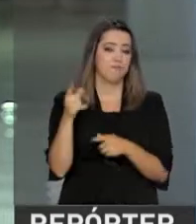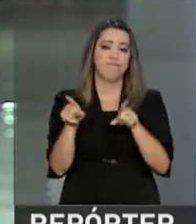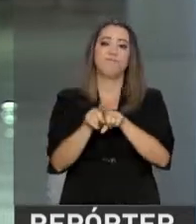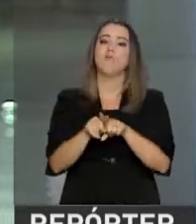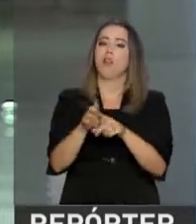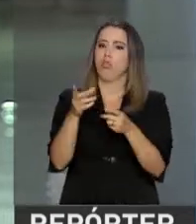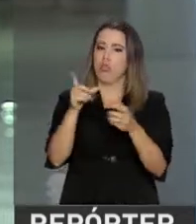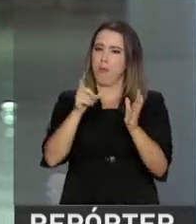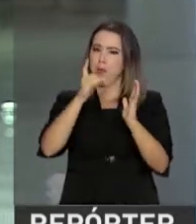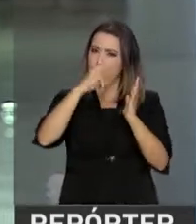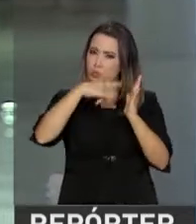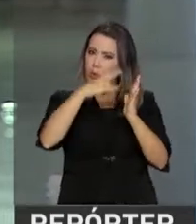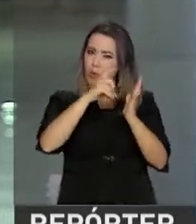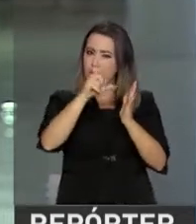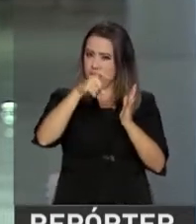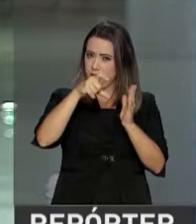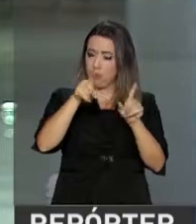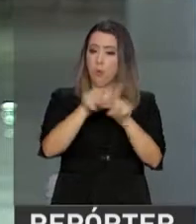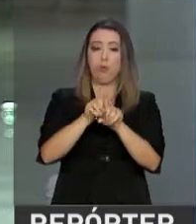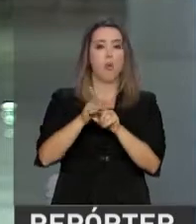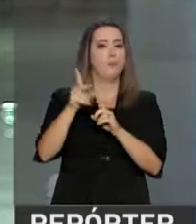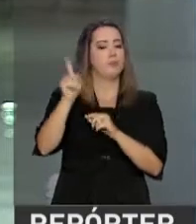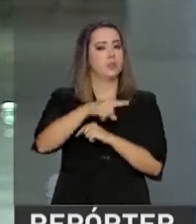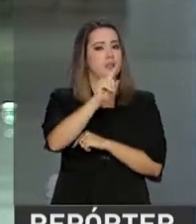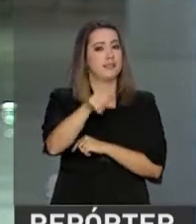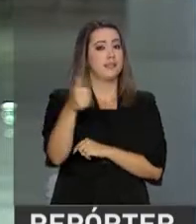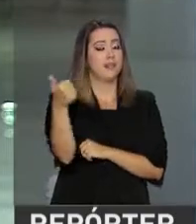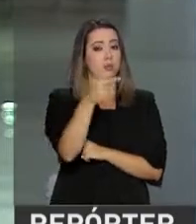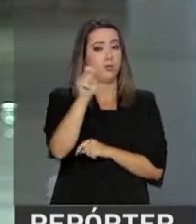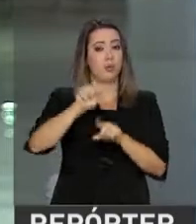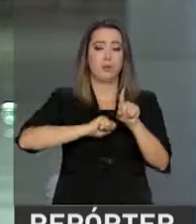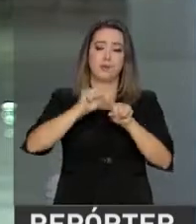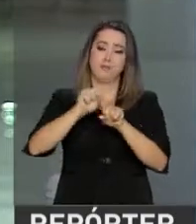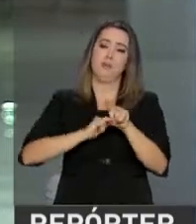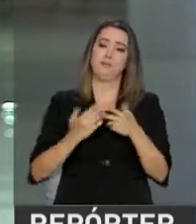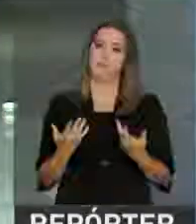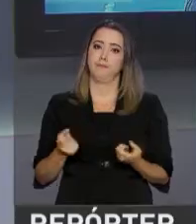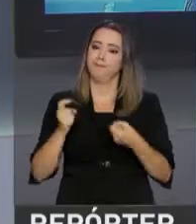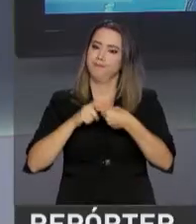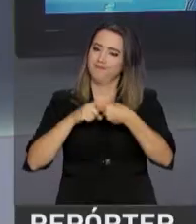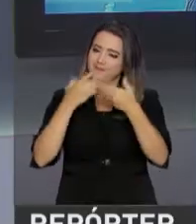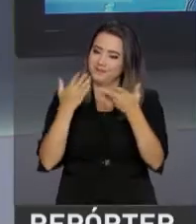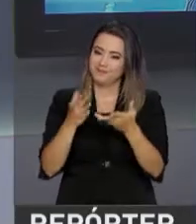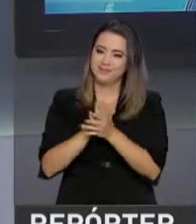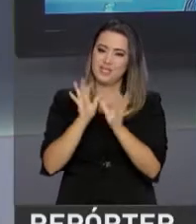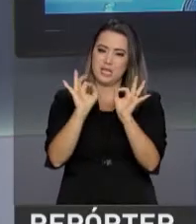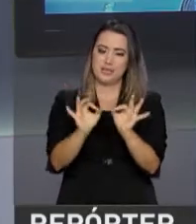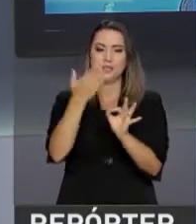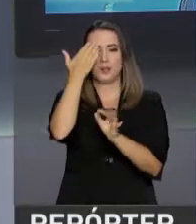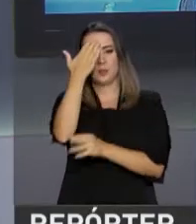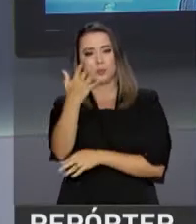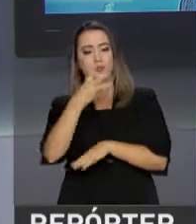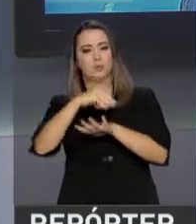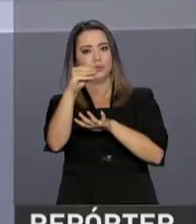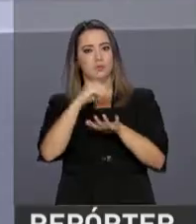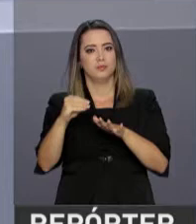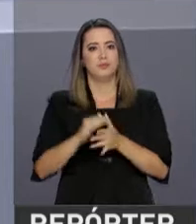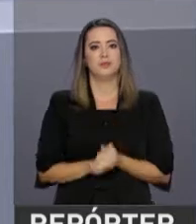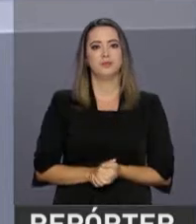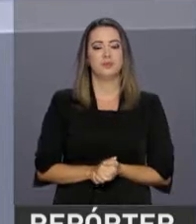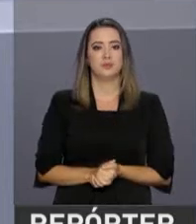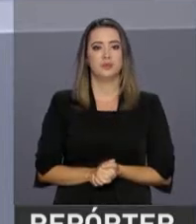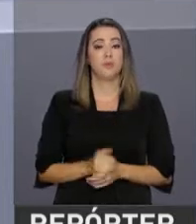vai ficar com a carteira de habilitação suspensa pelo prazo de 12 meses volto com você roberto o acerto paulo obrigado pelas informações